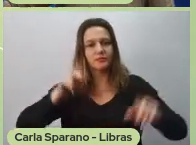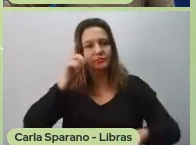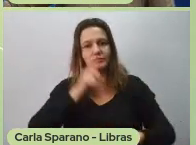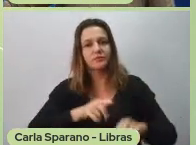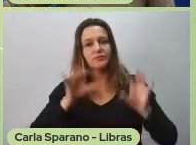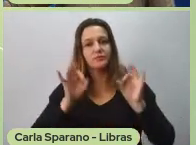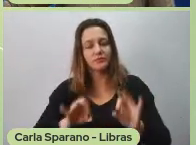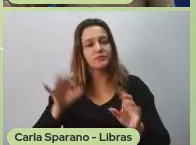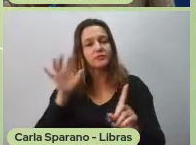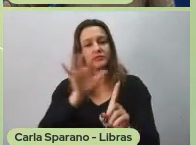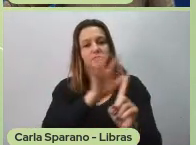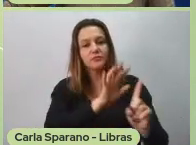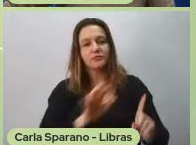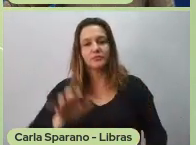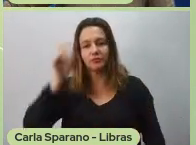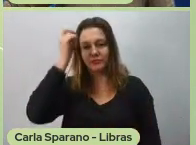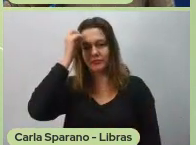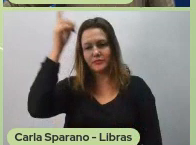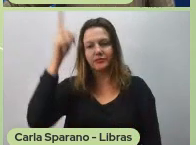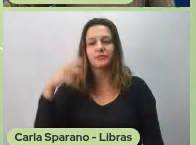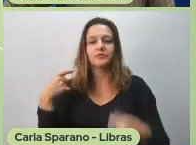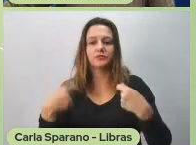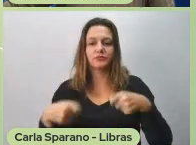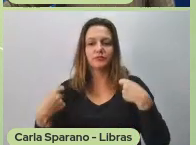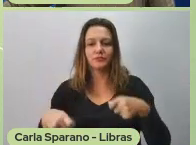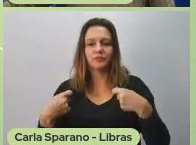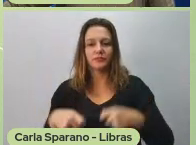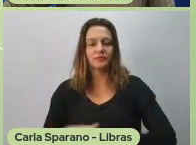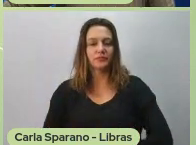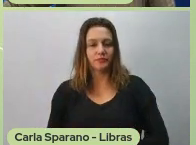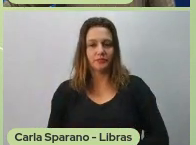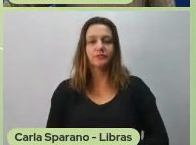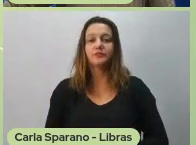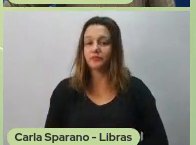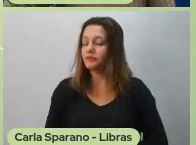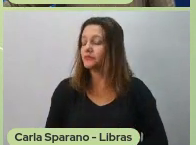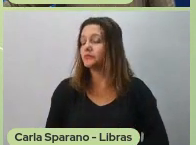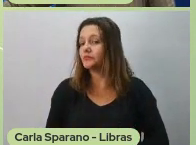realmente influenciar a cultura, precisa desse olhar